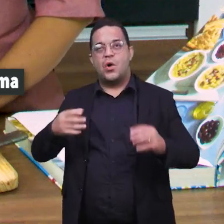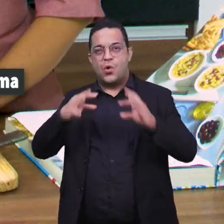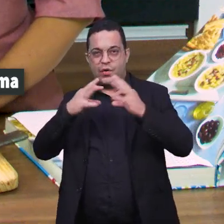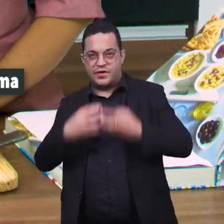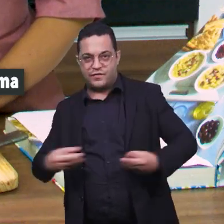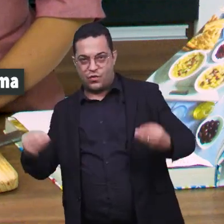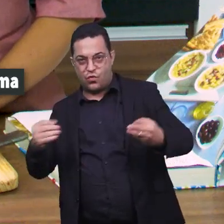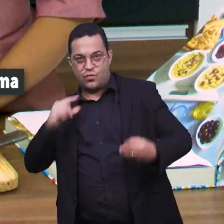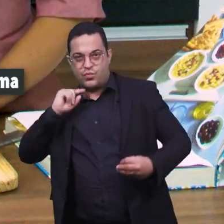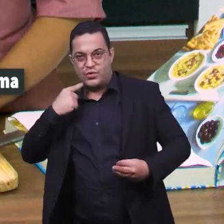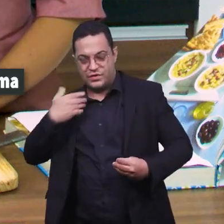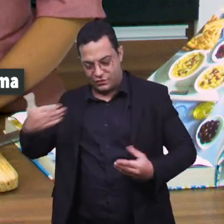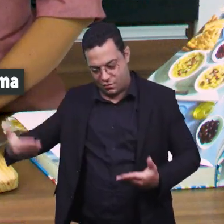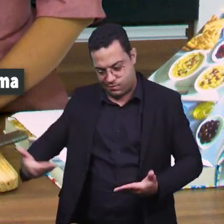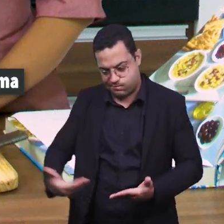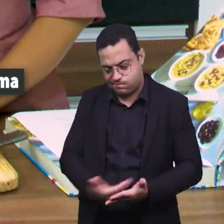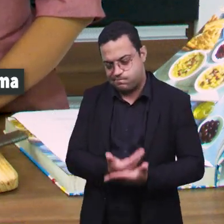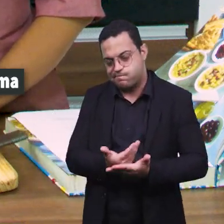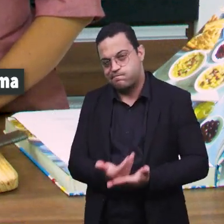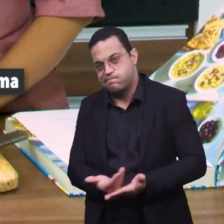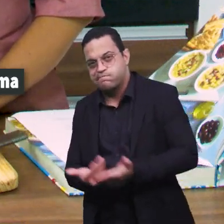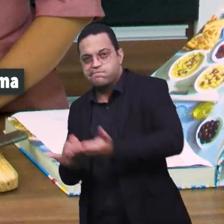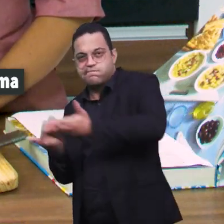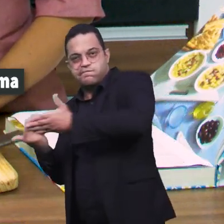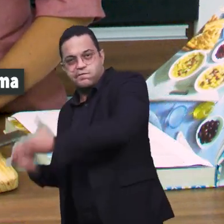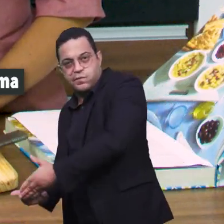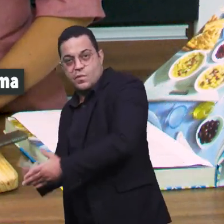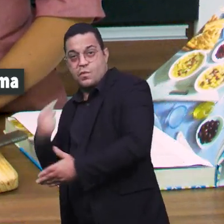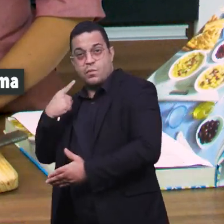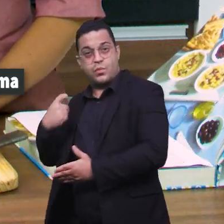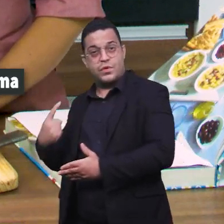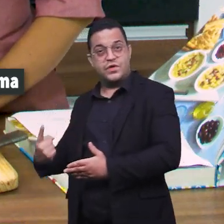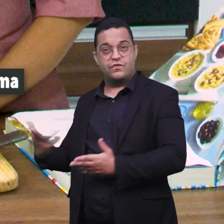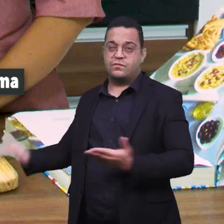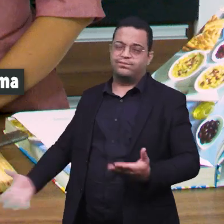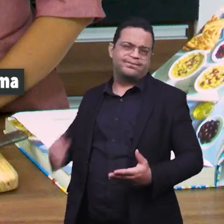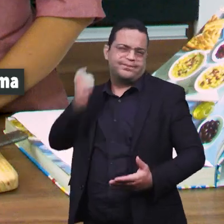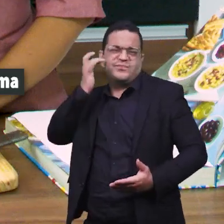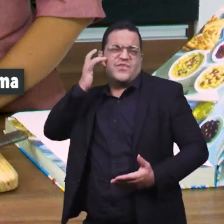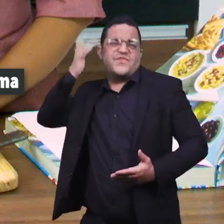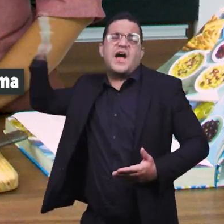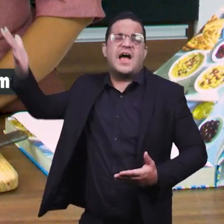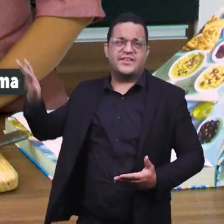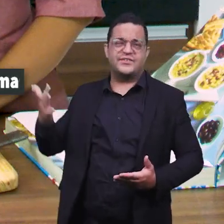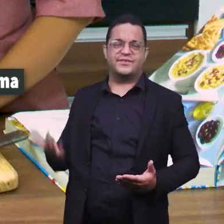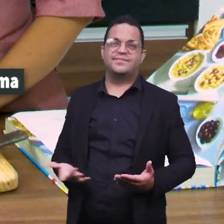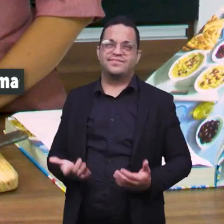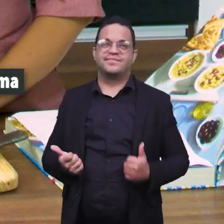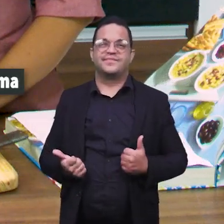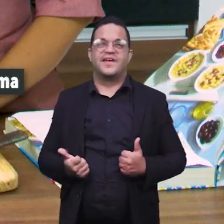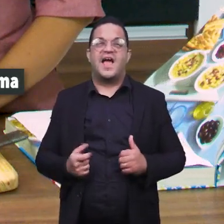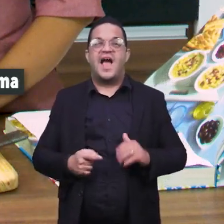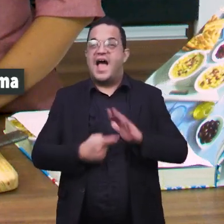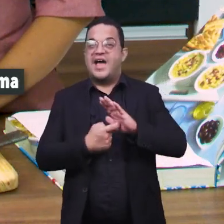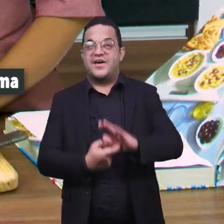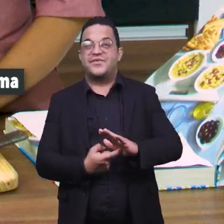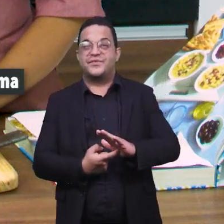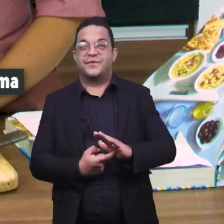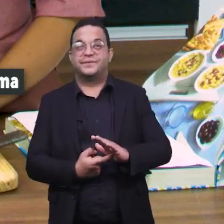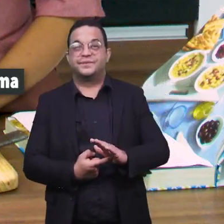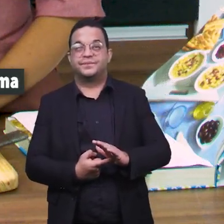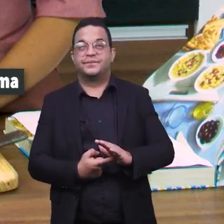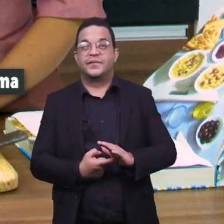aqui economiza muito tempo nosso, não suja as mãos e a gente consegue também